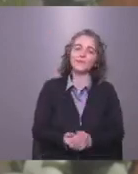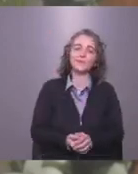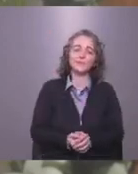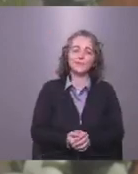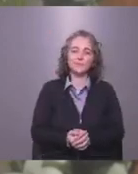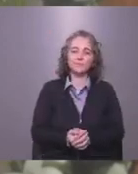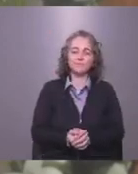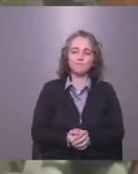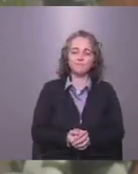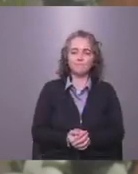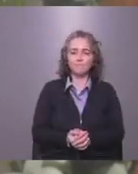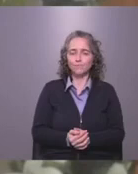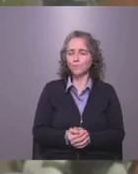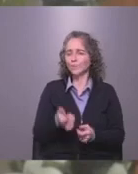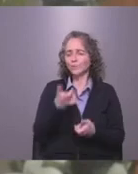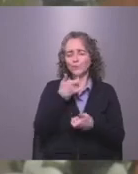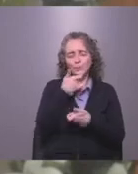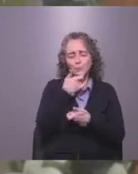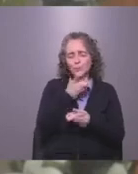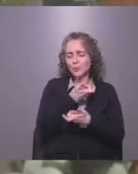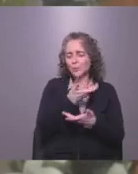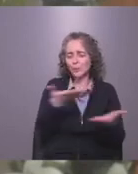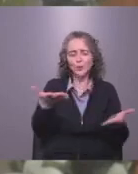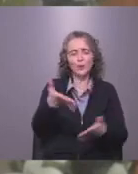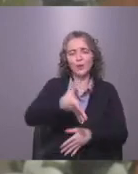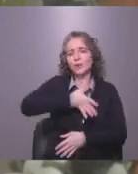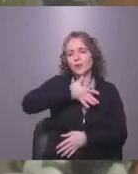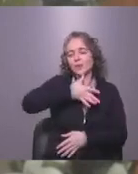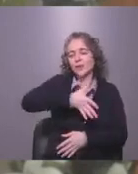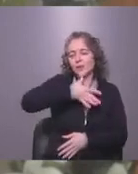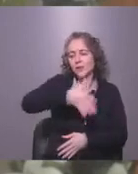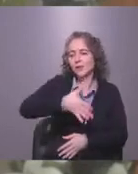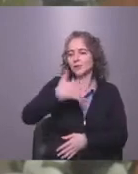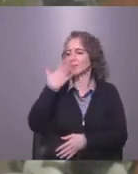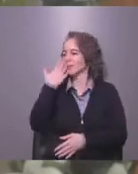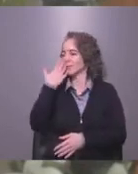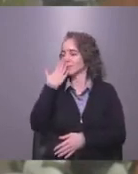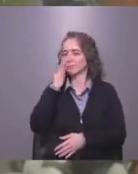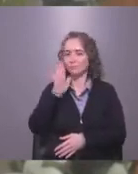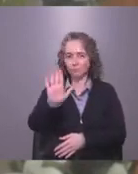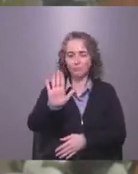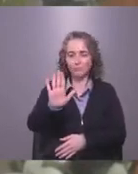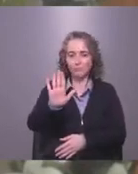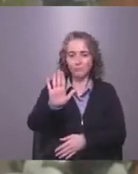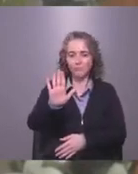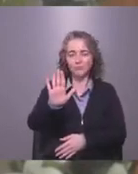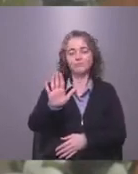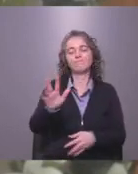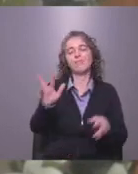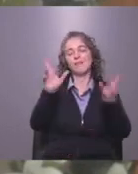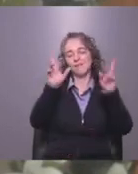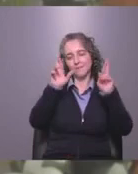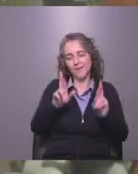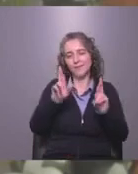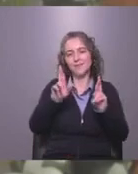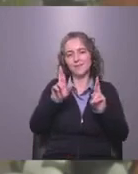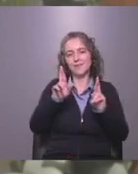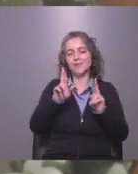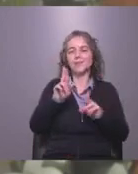E tudo o que fizerdes, por palavras ou por obras, seja tudo em nome do Senhor